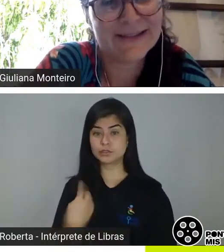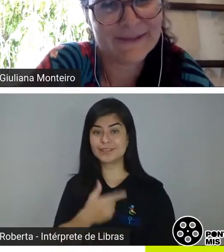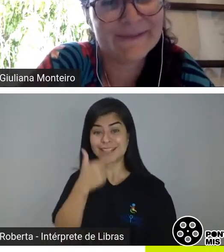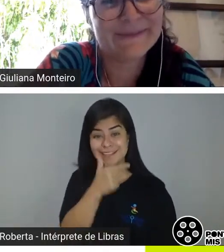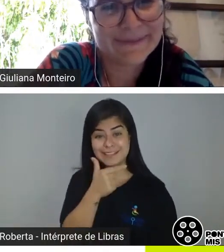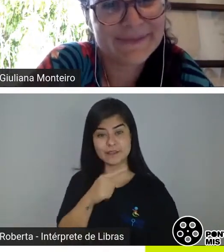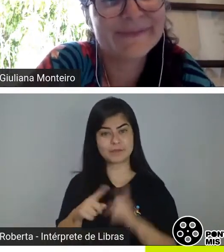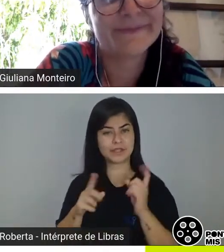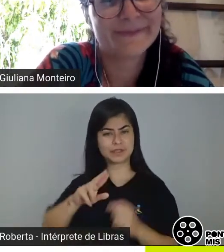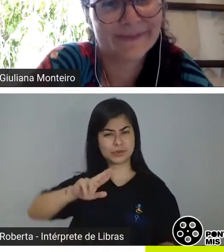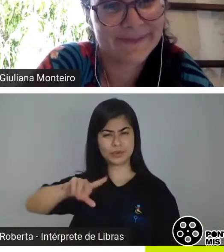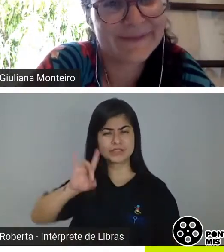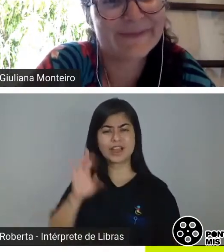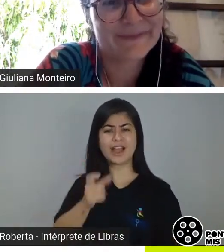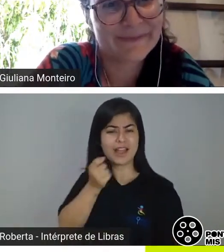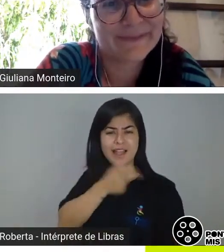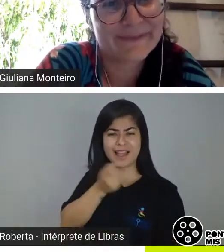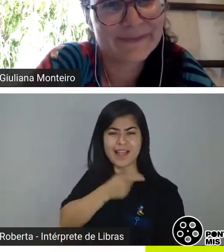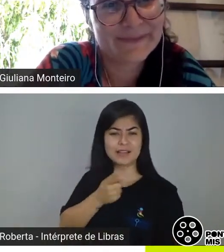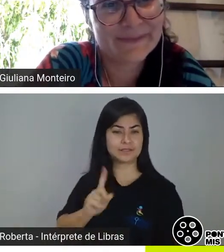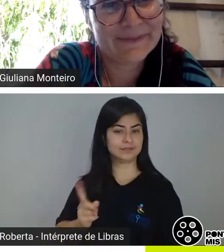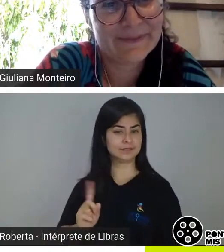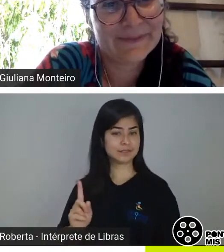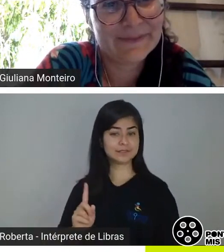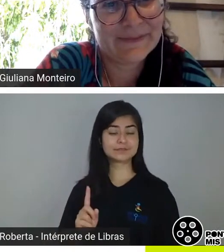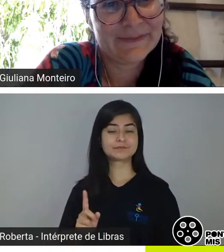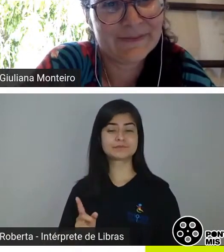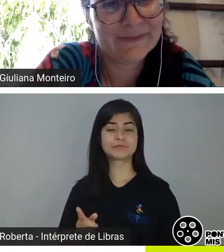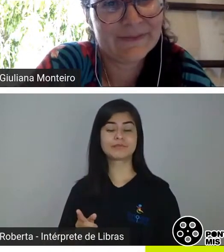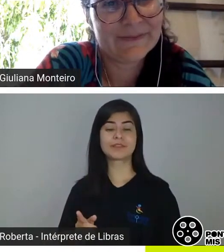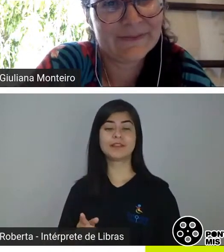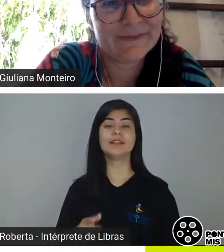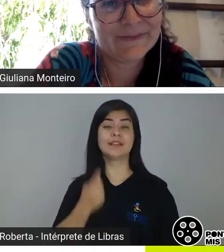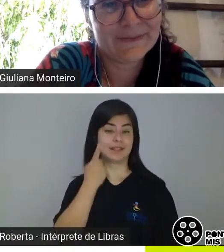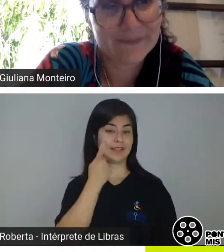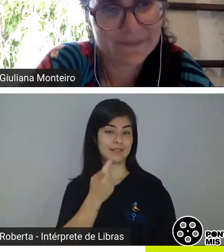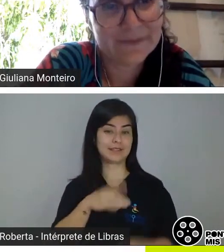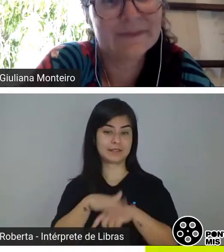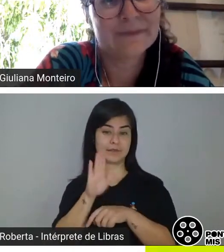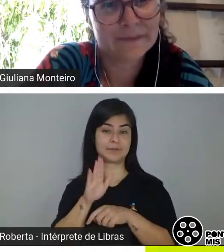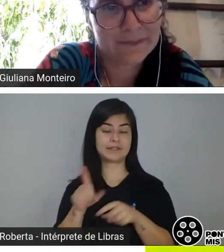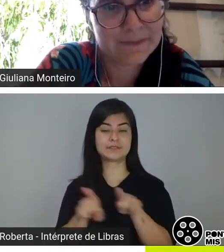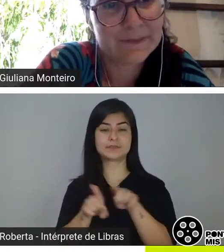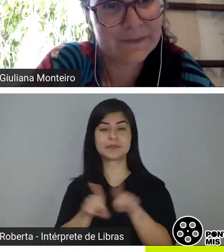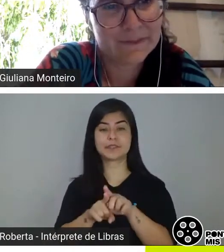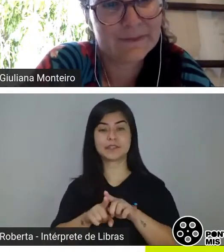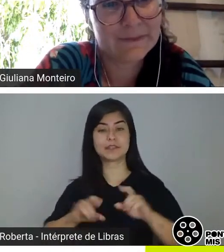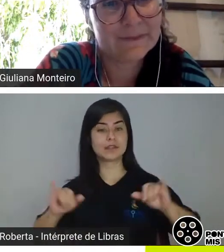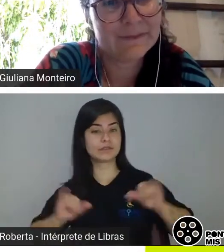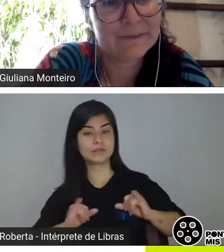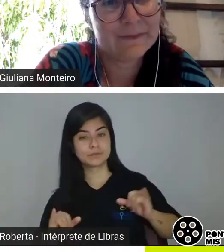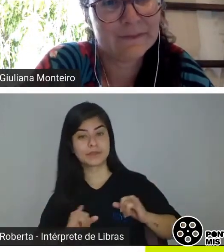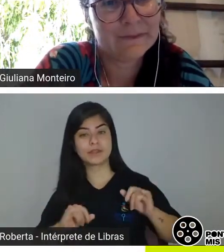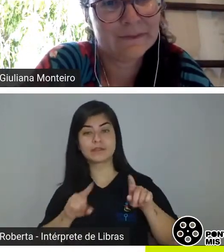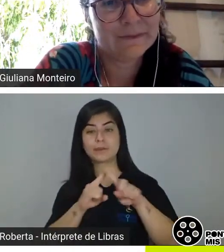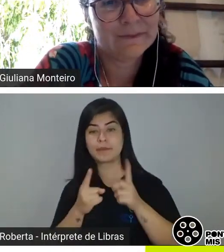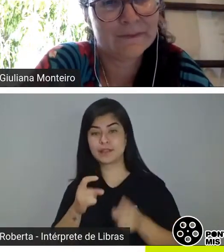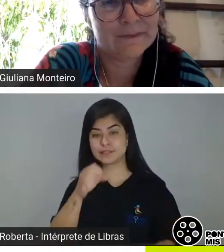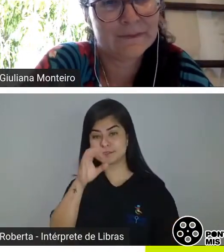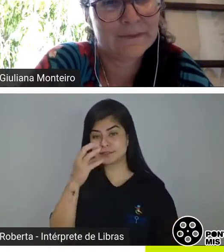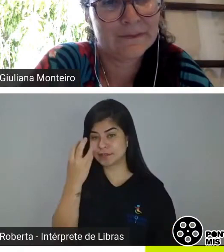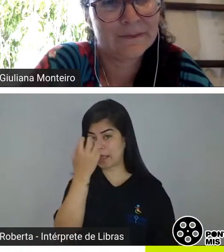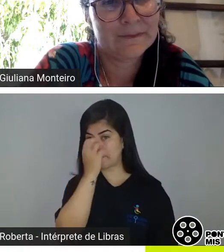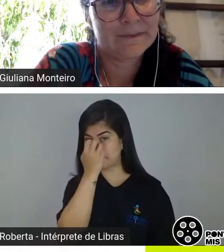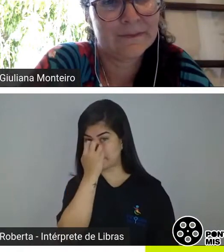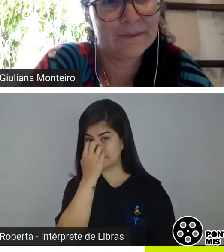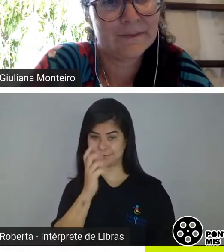ela é engraçada, ela é as duas coisas. Então é isso que me interessa mais, não é só sofrimento, não é só palhaçada, né? A mistura é